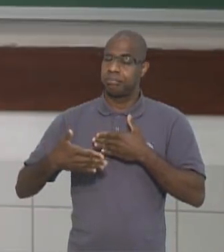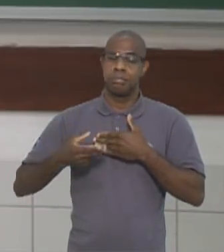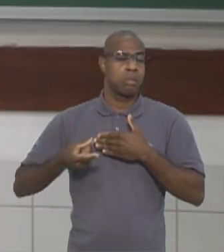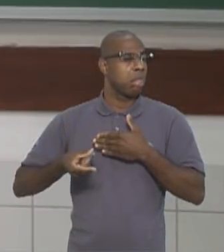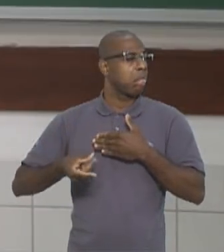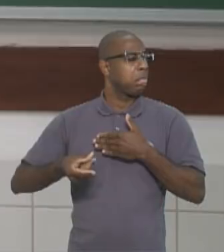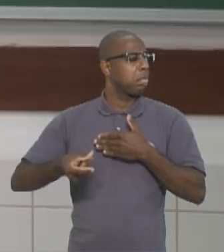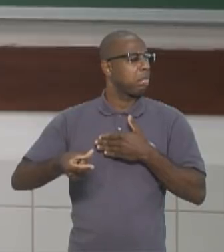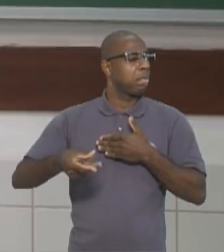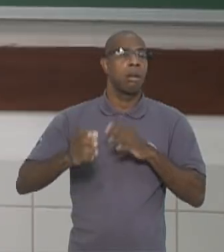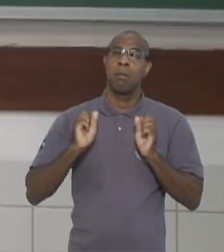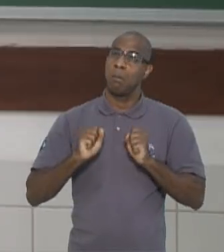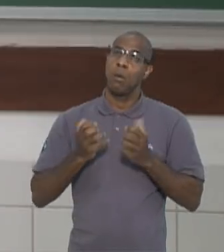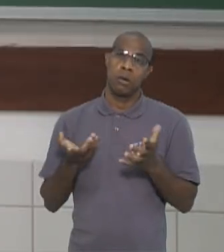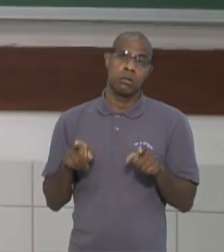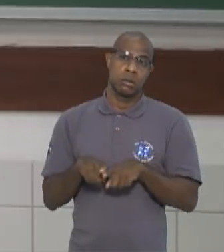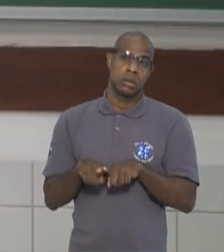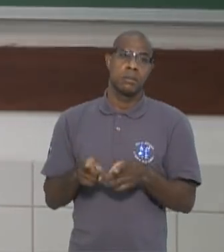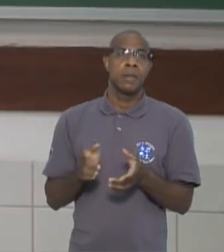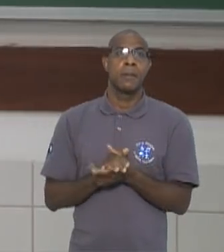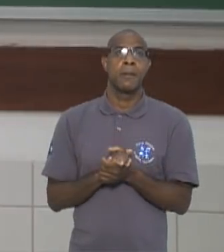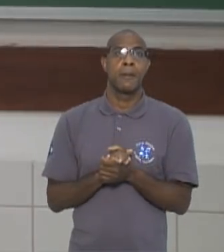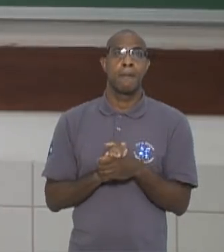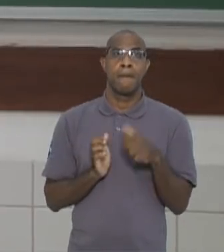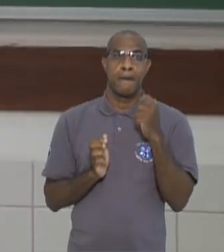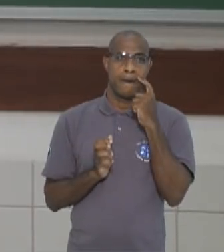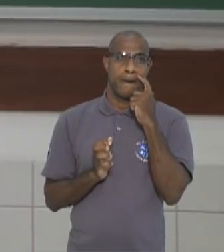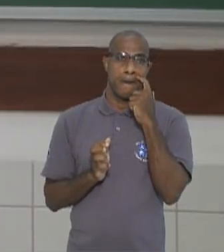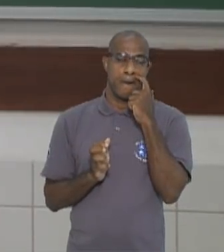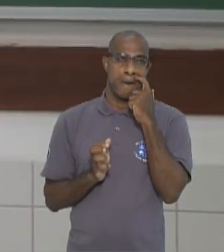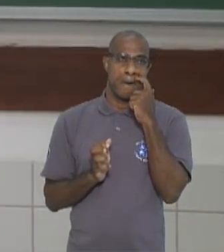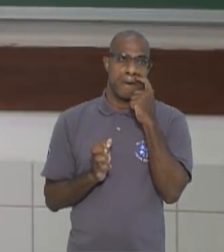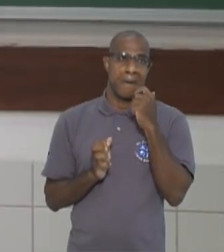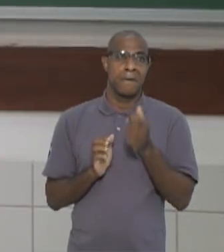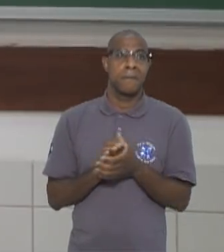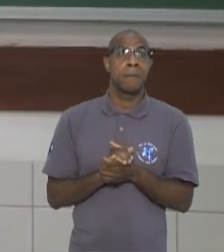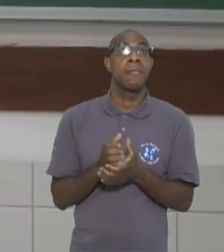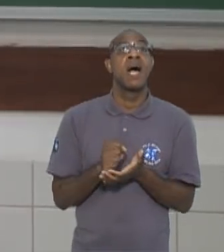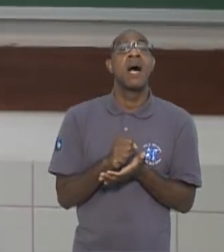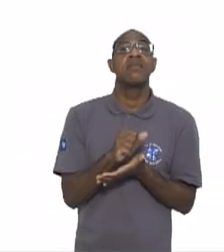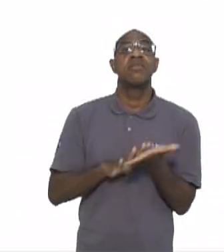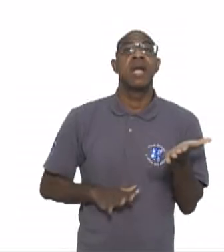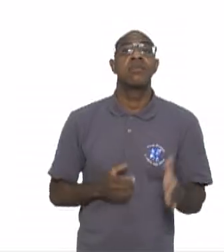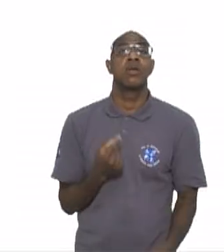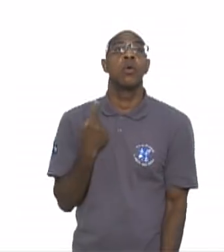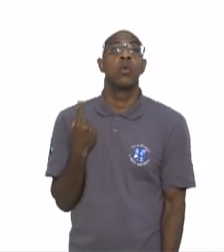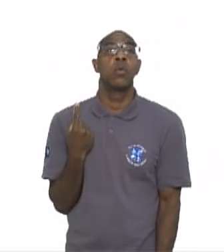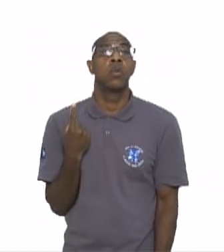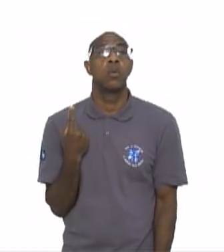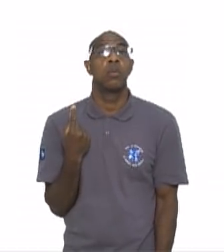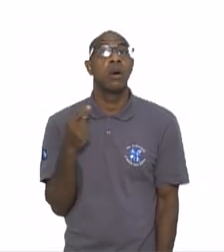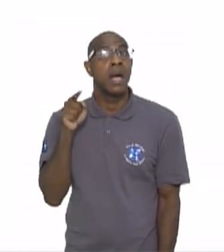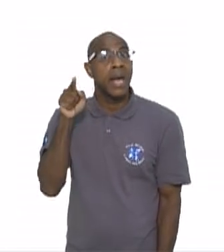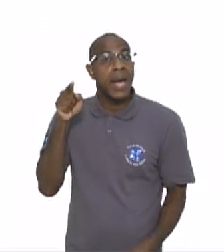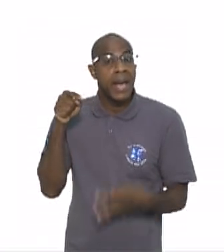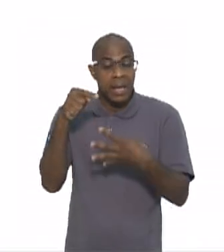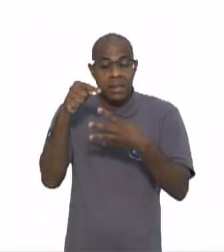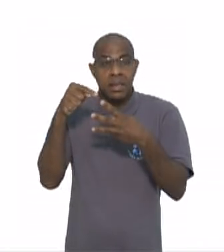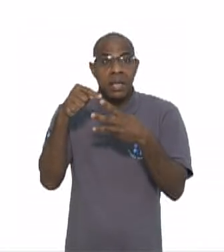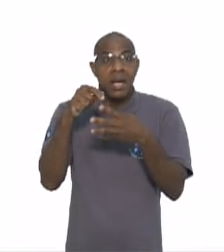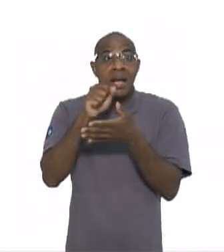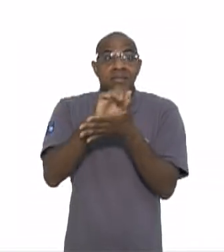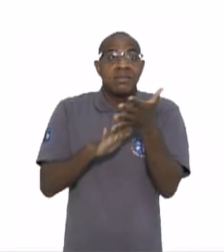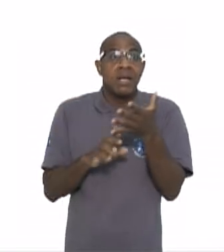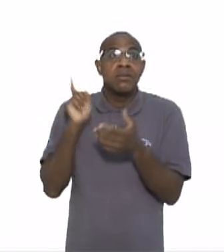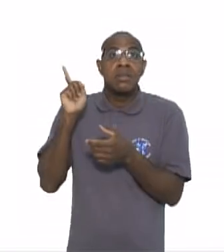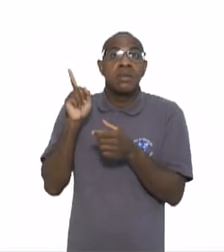é convencionalmente dividida atualmente, tá? Atividade 1. Então, essa atividade nossa hoje é aquela